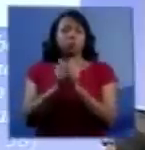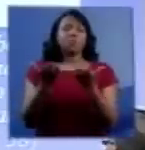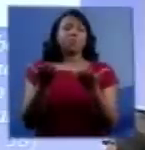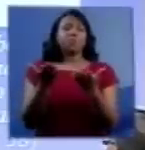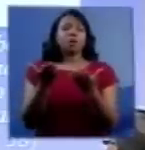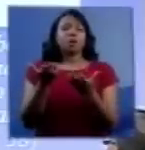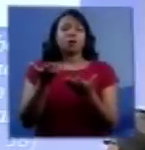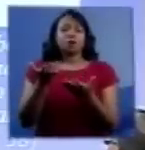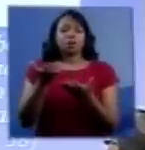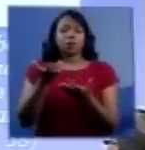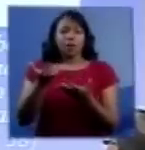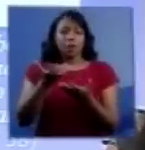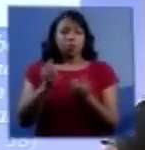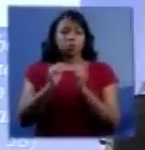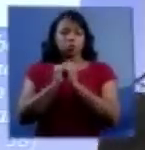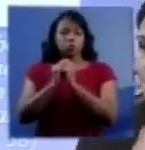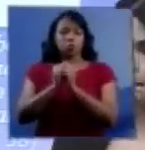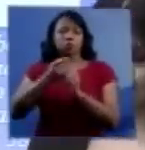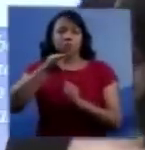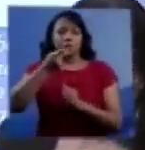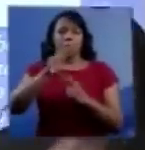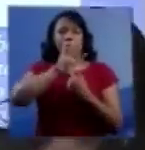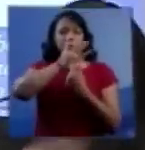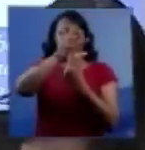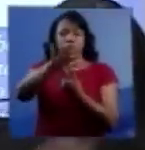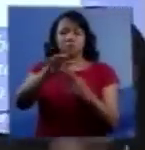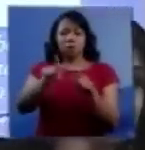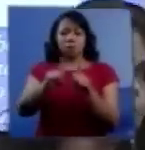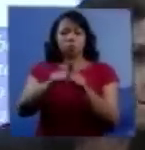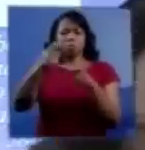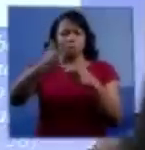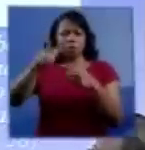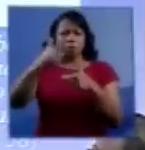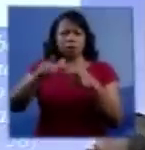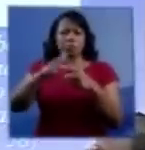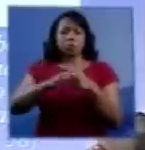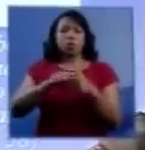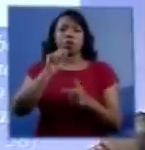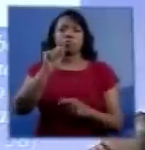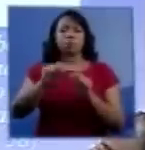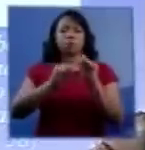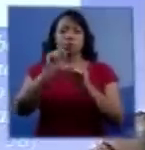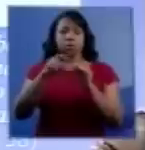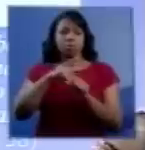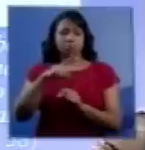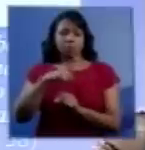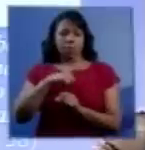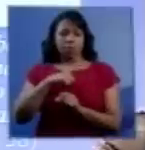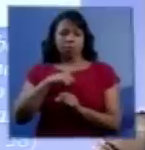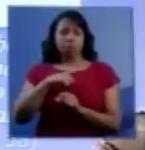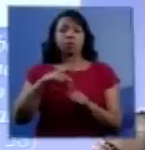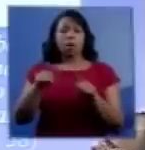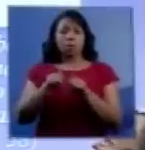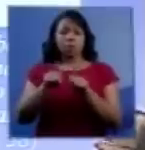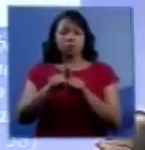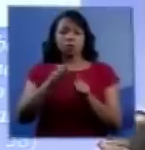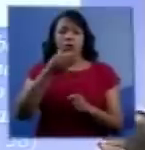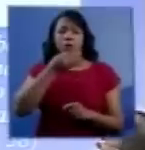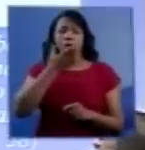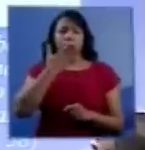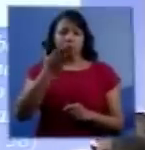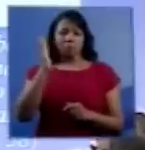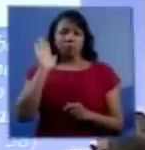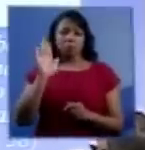queremos desta forma eh apresentar as razões pelas quais nós defendemos a